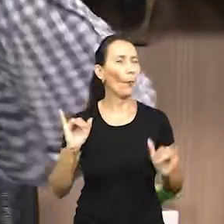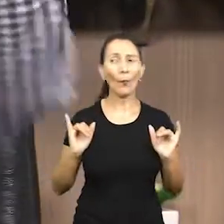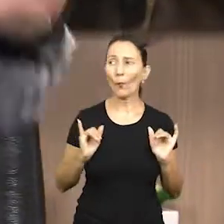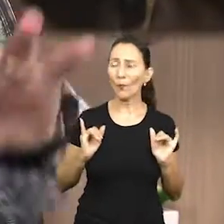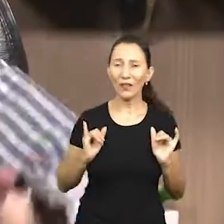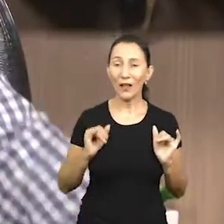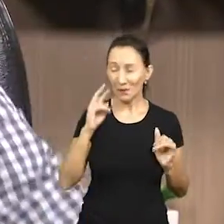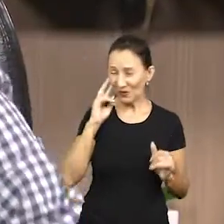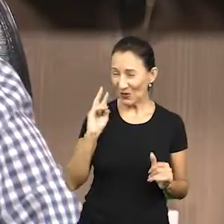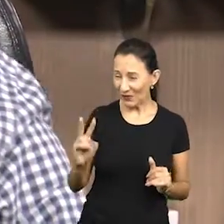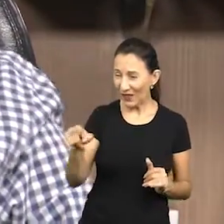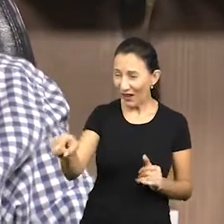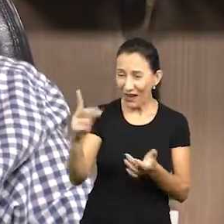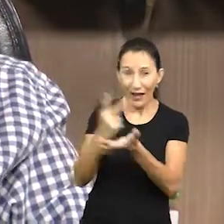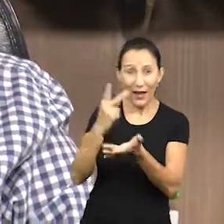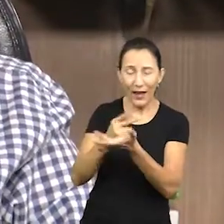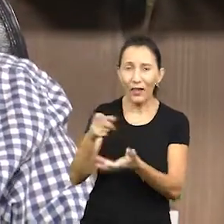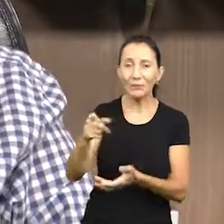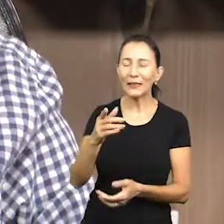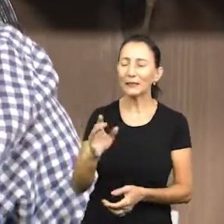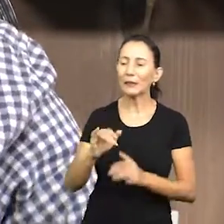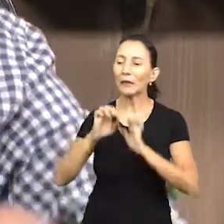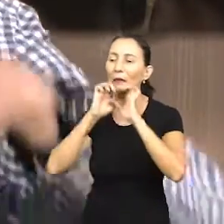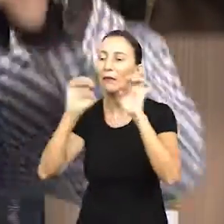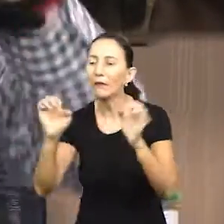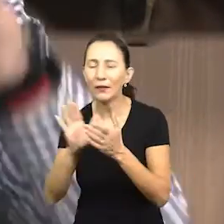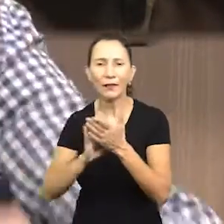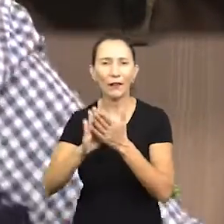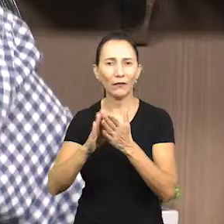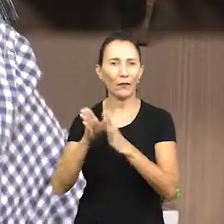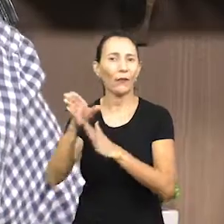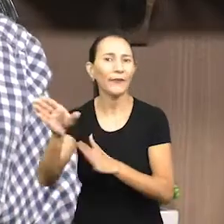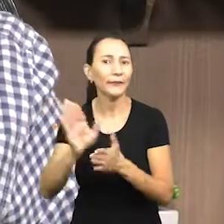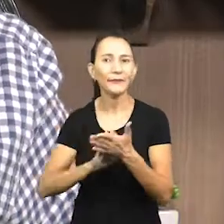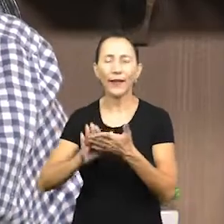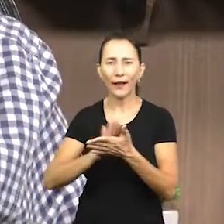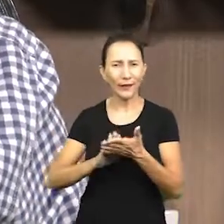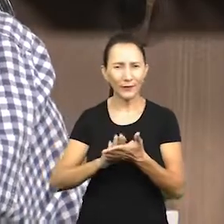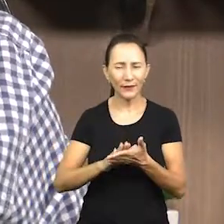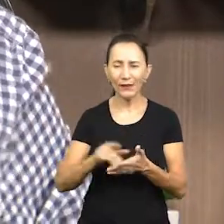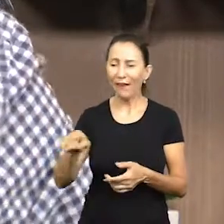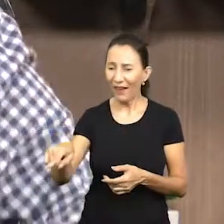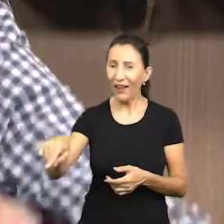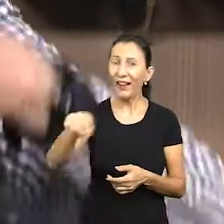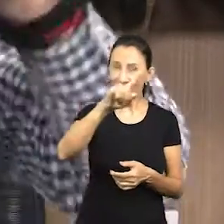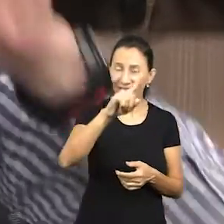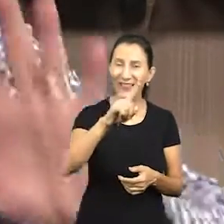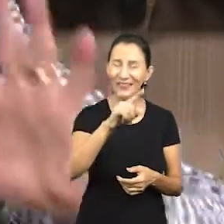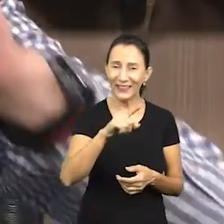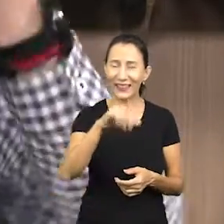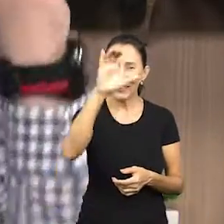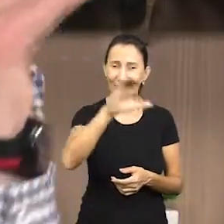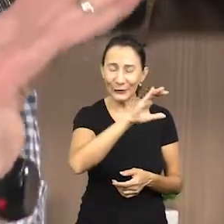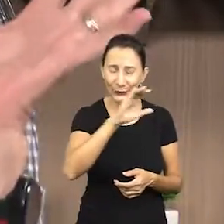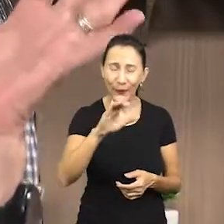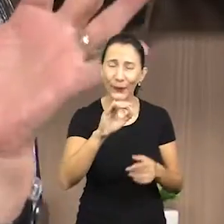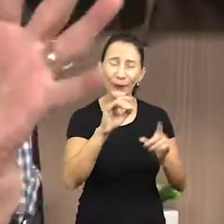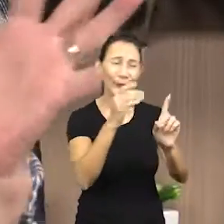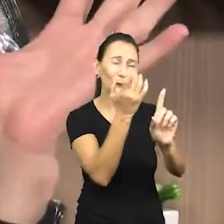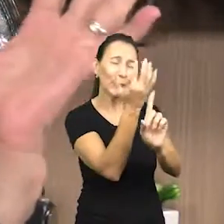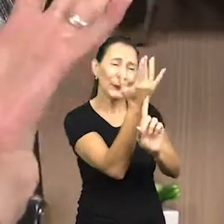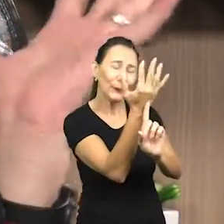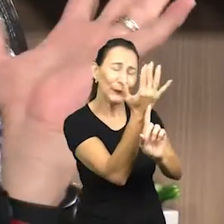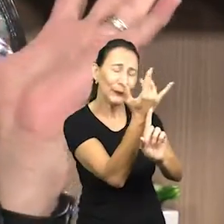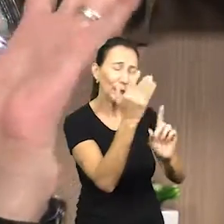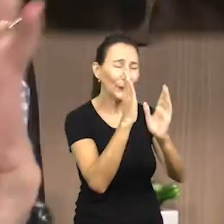almas, deixa a pessoa ir lá para a Aparecida do Norte, deixa a pessoa adorar uma imagem de escultura. Ele é o cara legal, ela